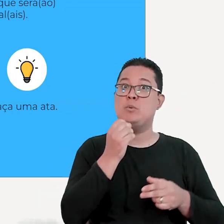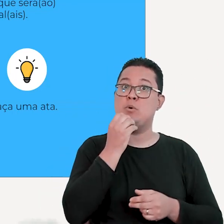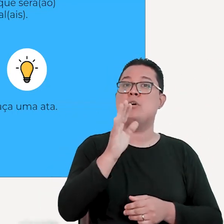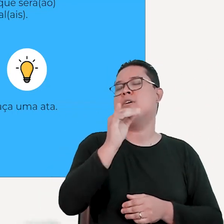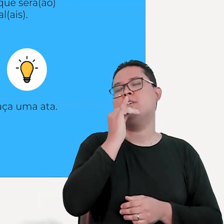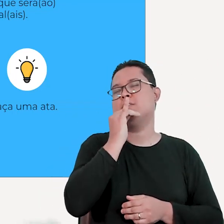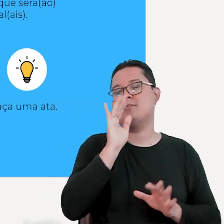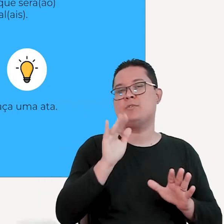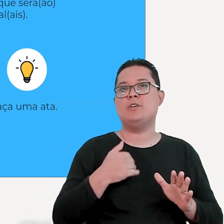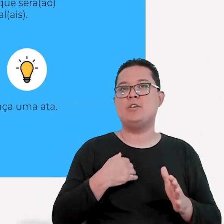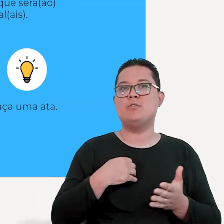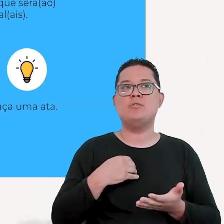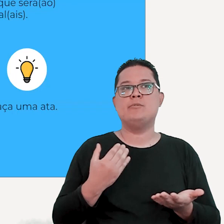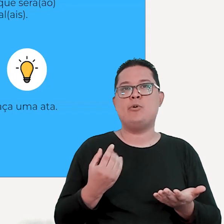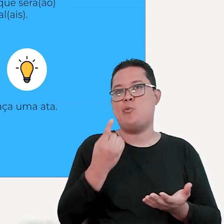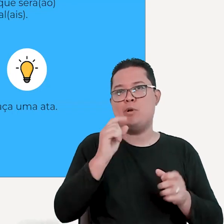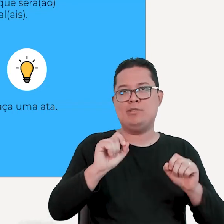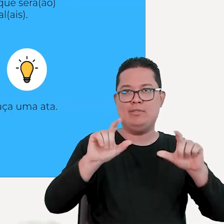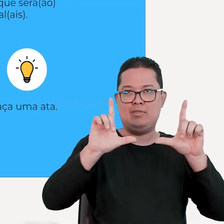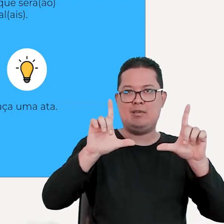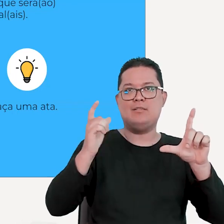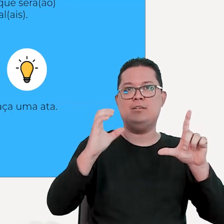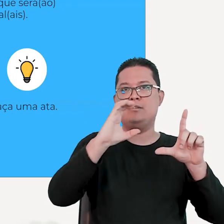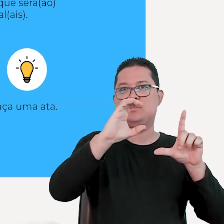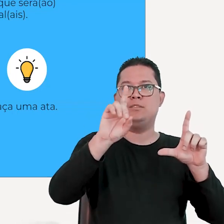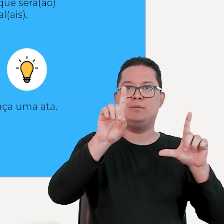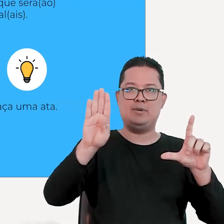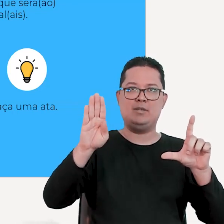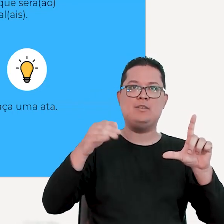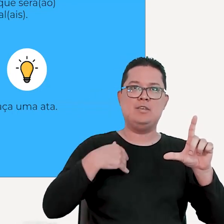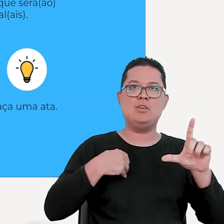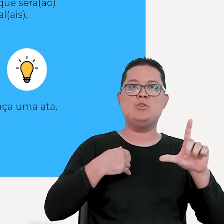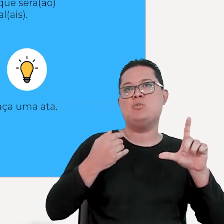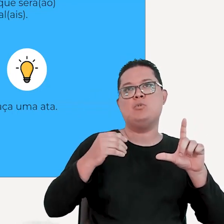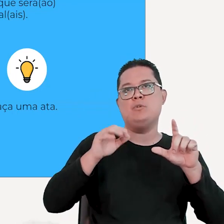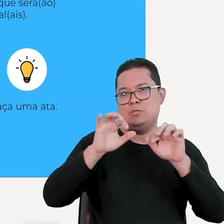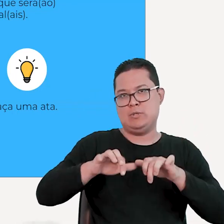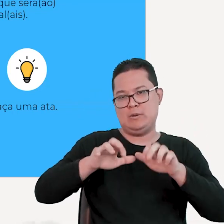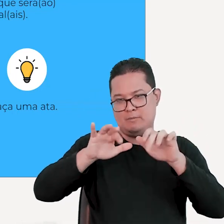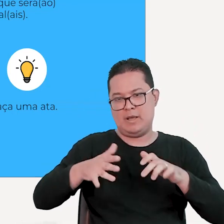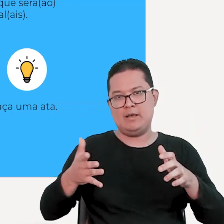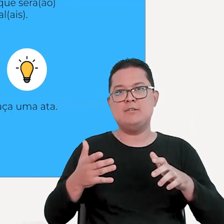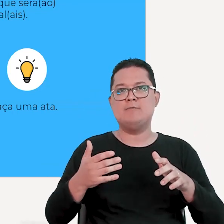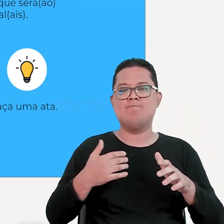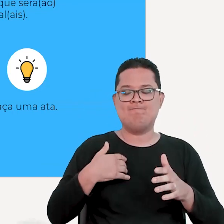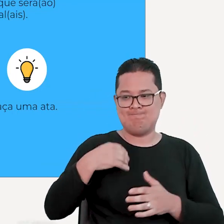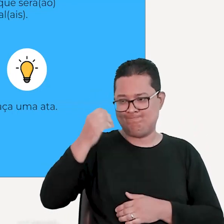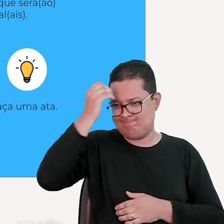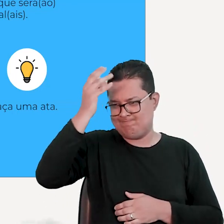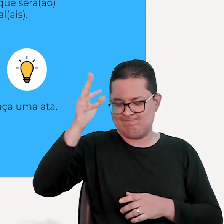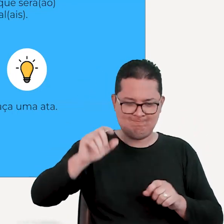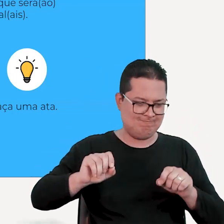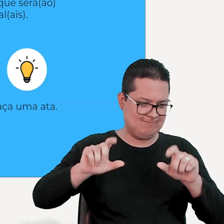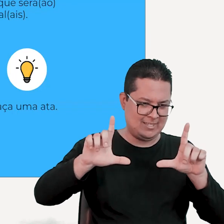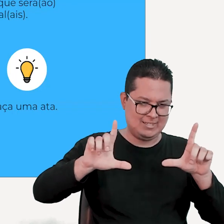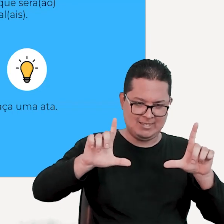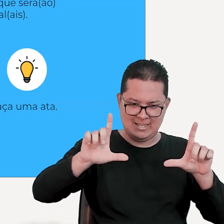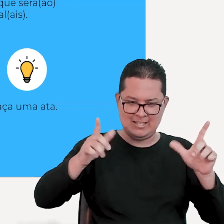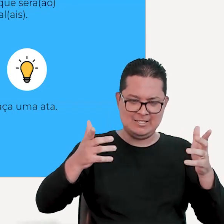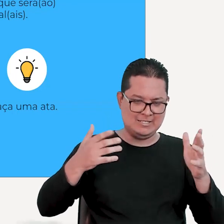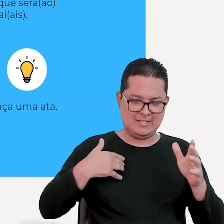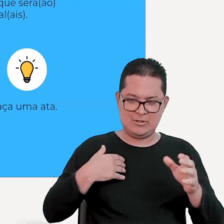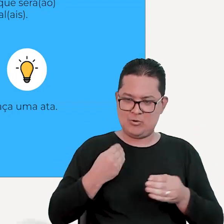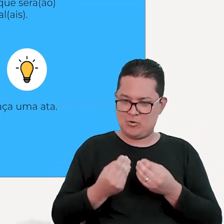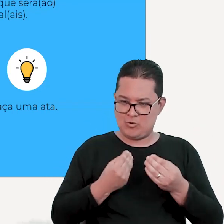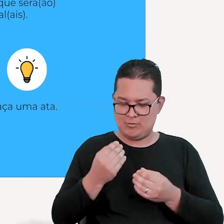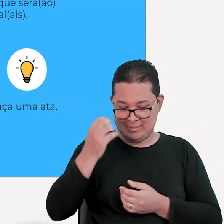é a regra. Ele é um investimento de baixa automática ou não? como que funciona o CDB,